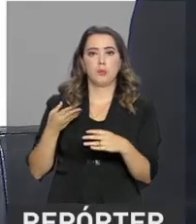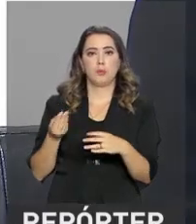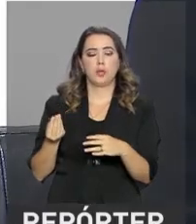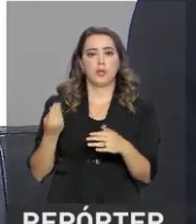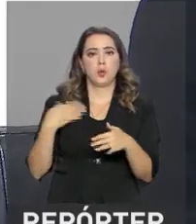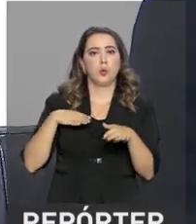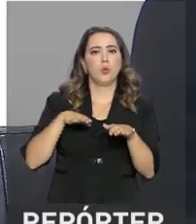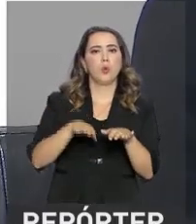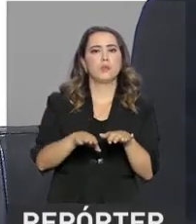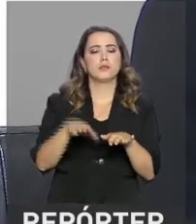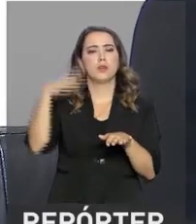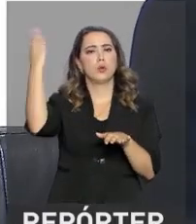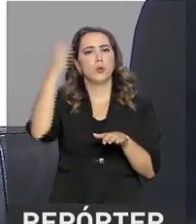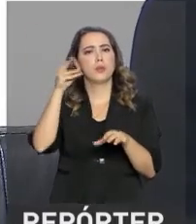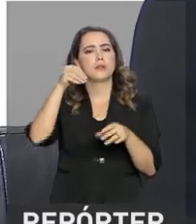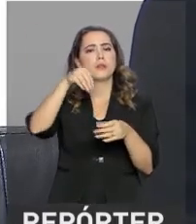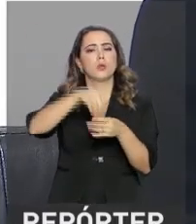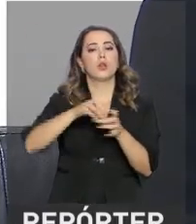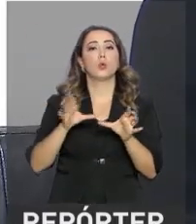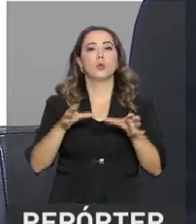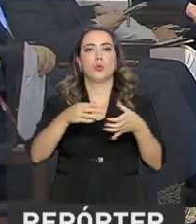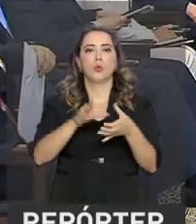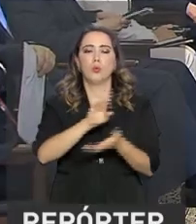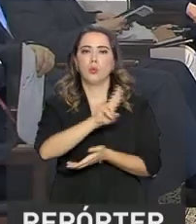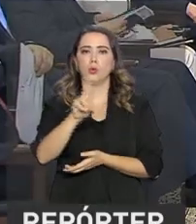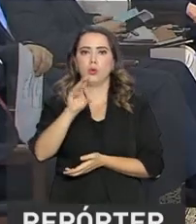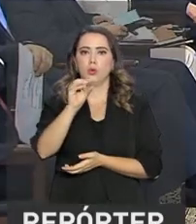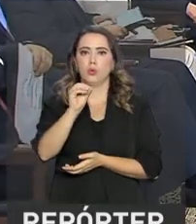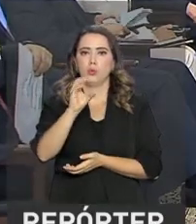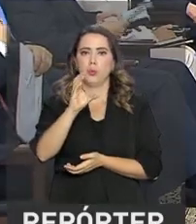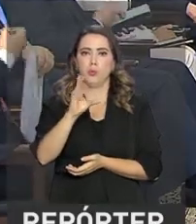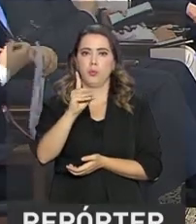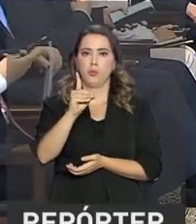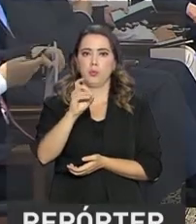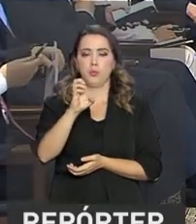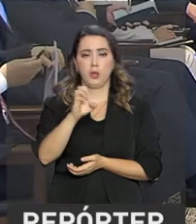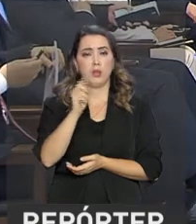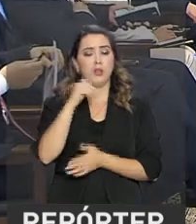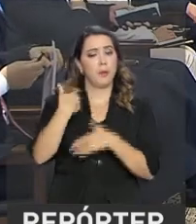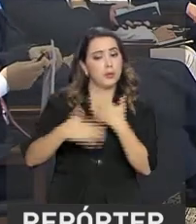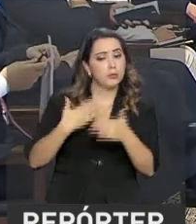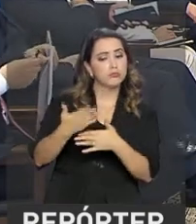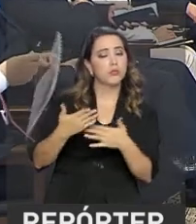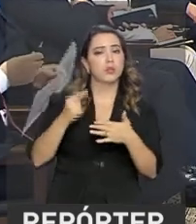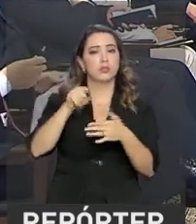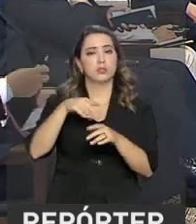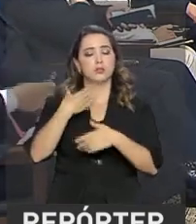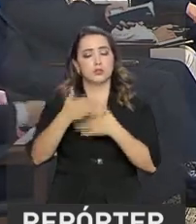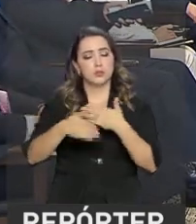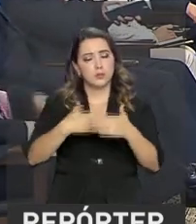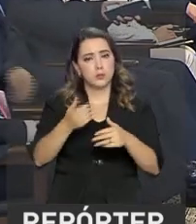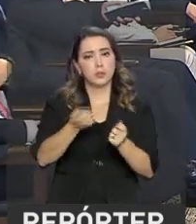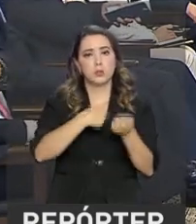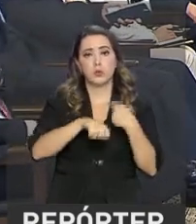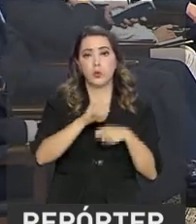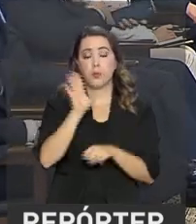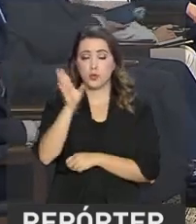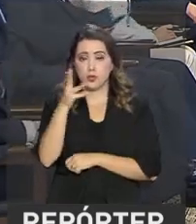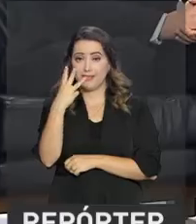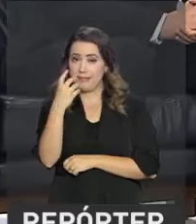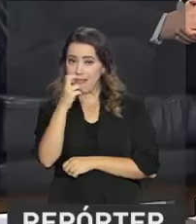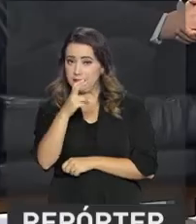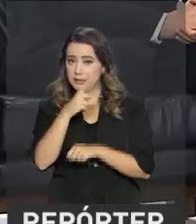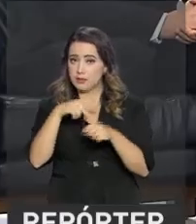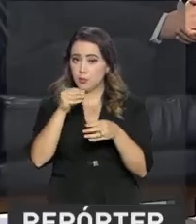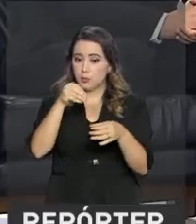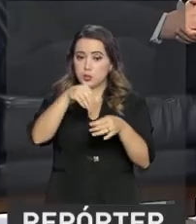na o cdr a organização para a cooperação e desenvolvimento econômico que tem 35 países membros o primeiro